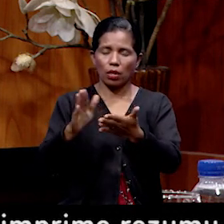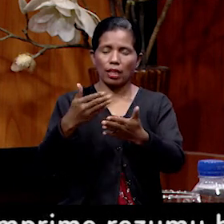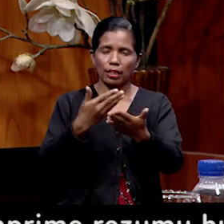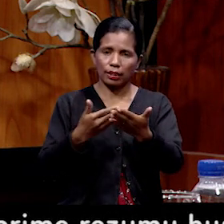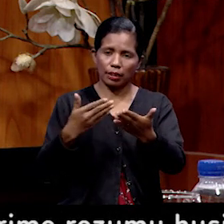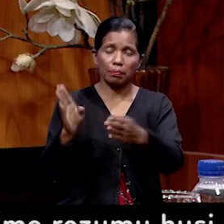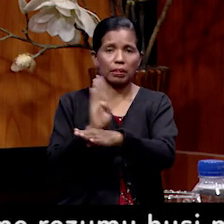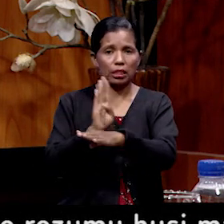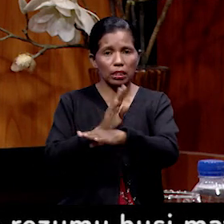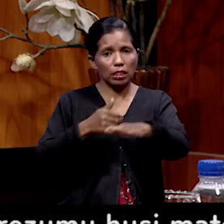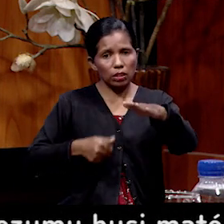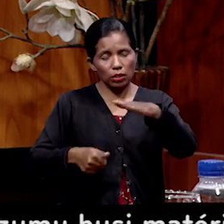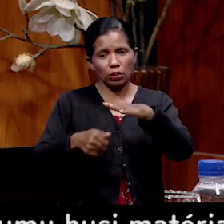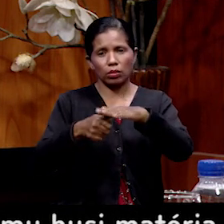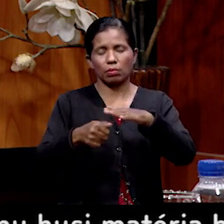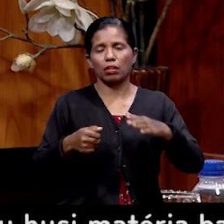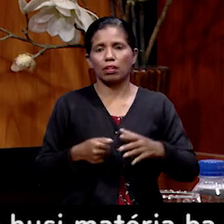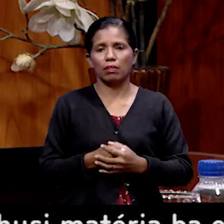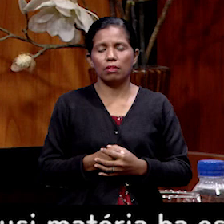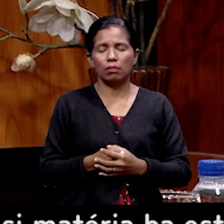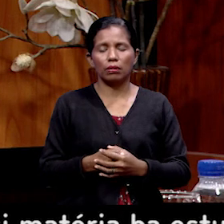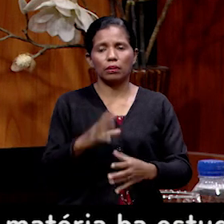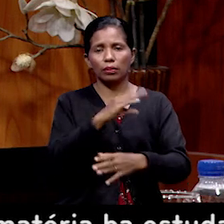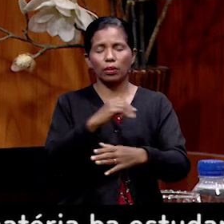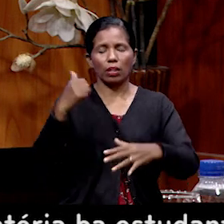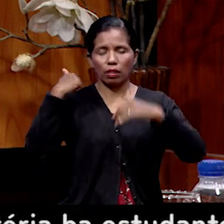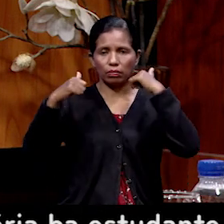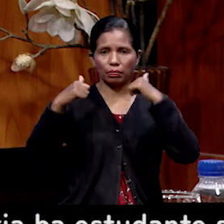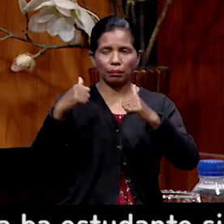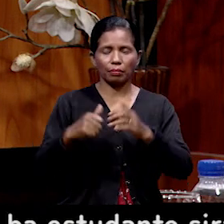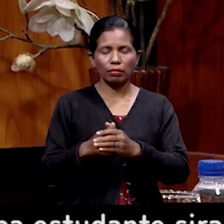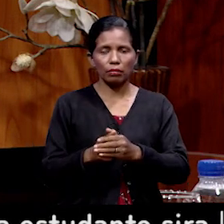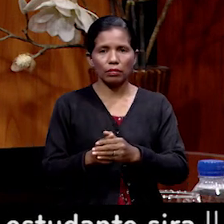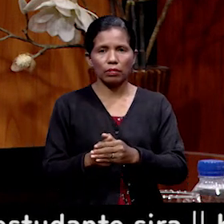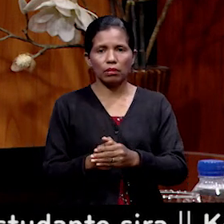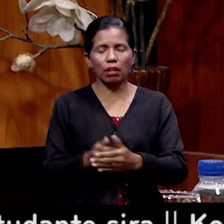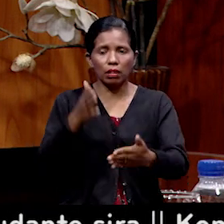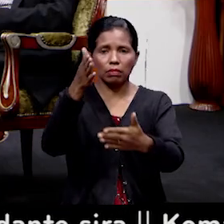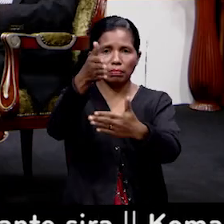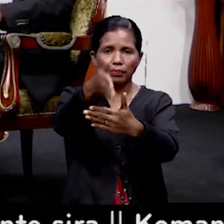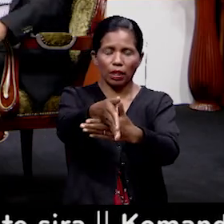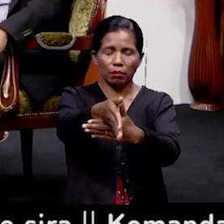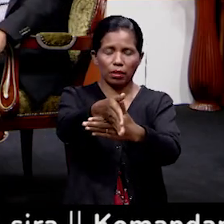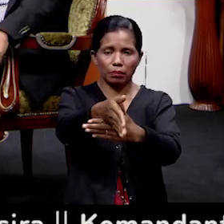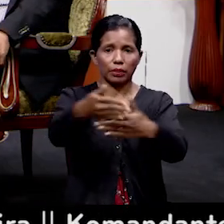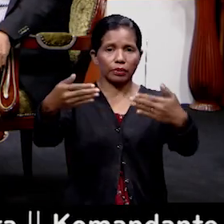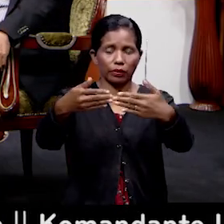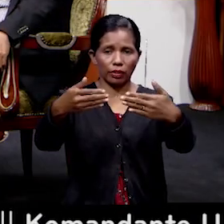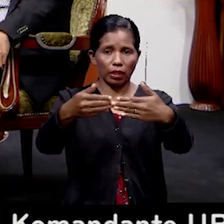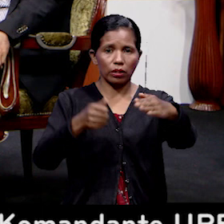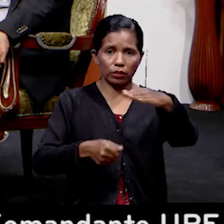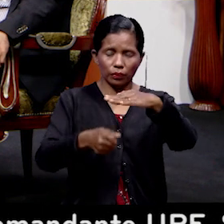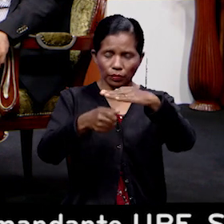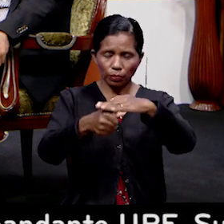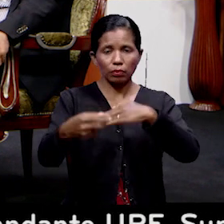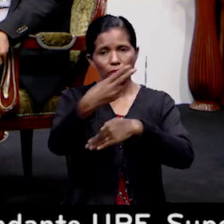atividades sernebê, atividades nebê ultrapassa ilegal, fronteira, travessas ilegais, e